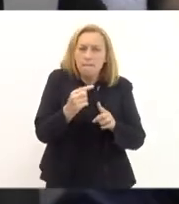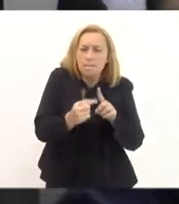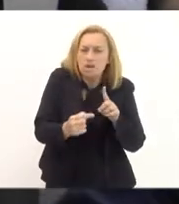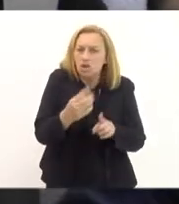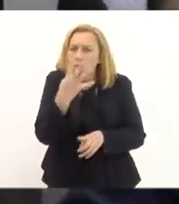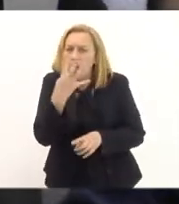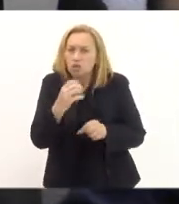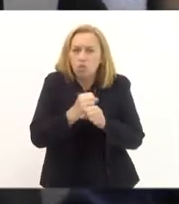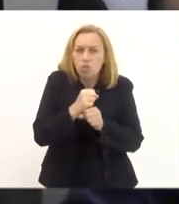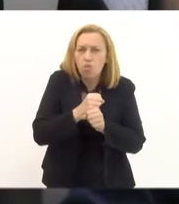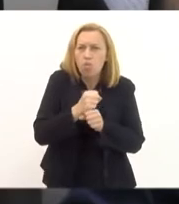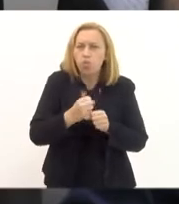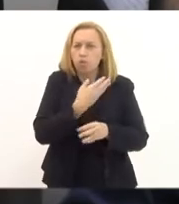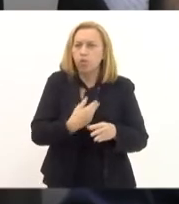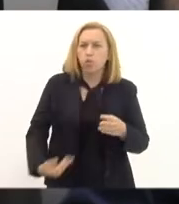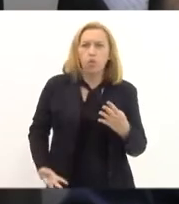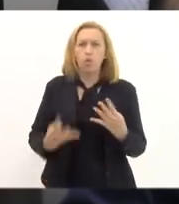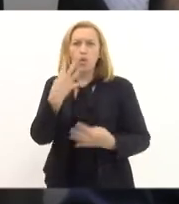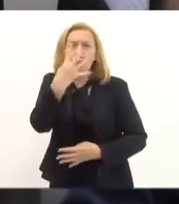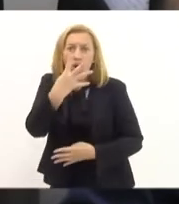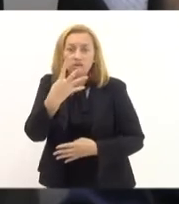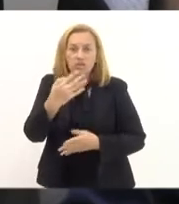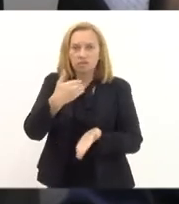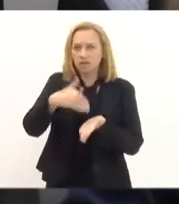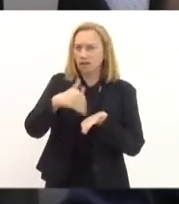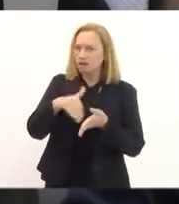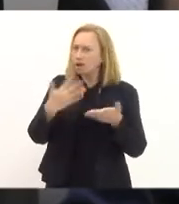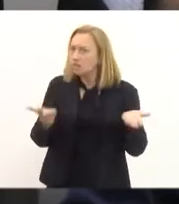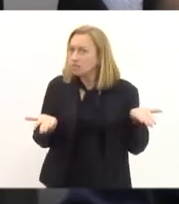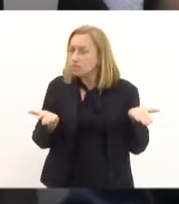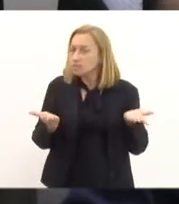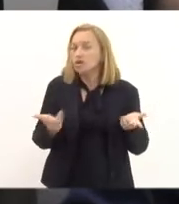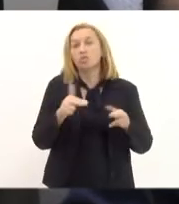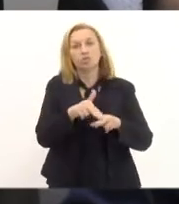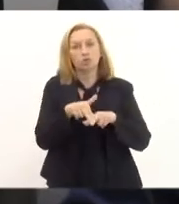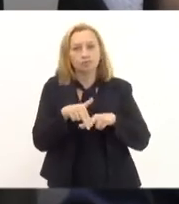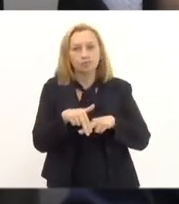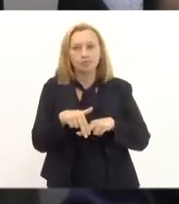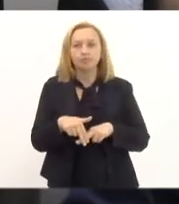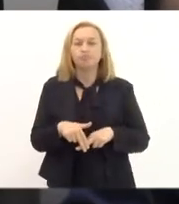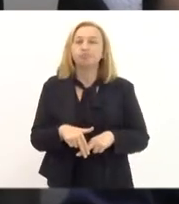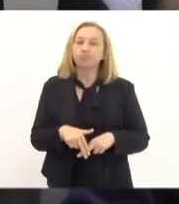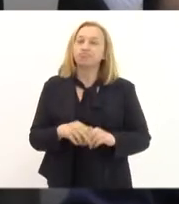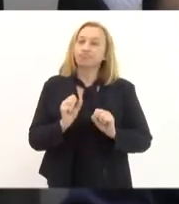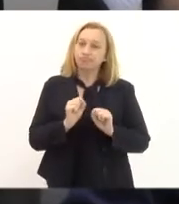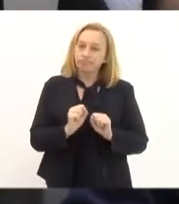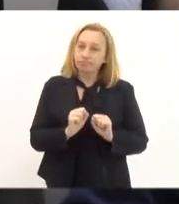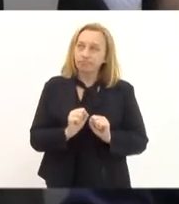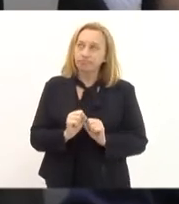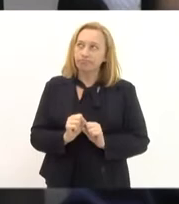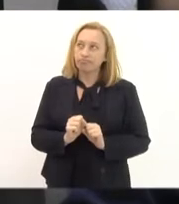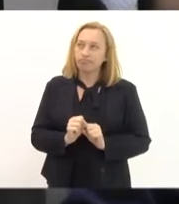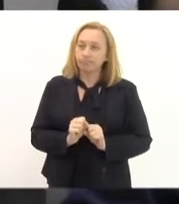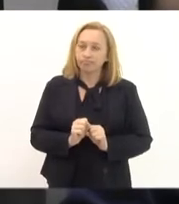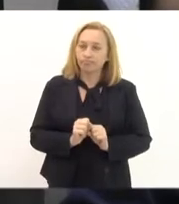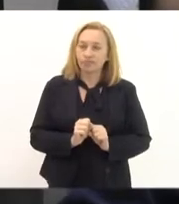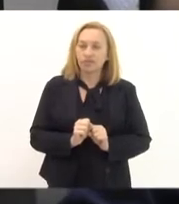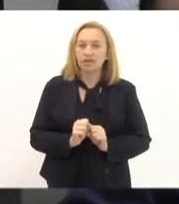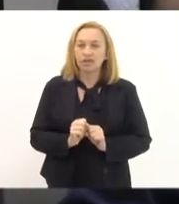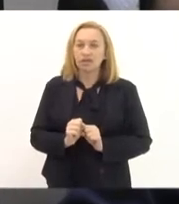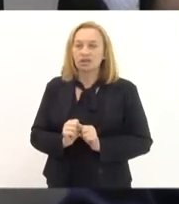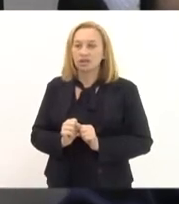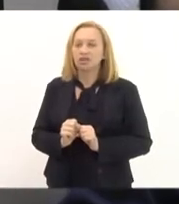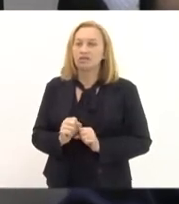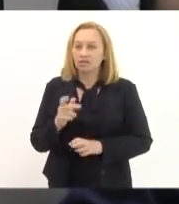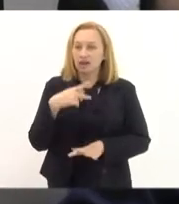governo nós temos quatro secretários portanto a gente tá pode sim sem dúvida nenhuma a partir da premissa